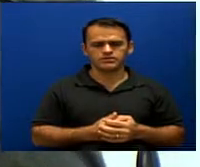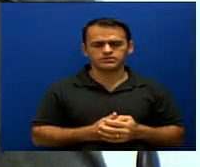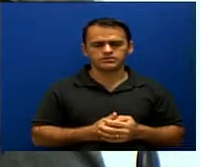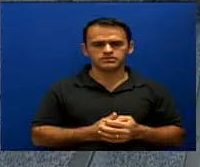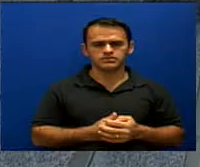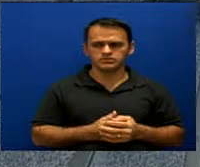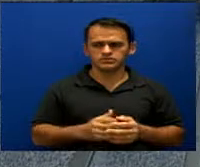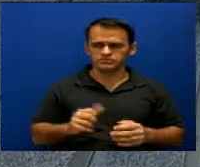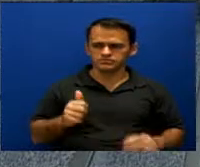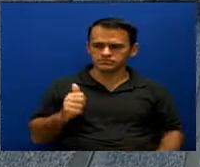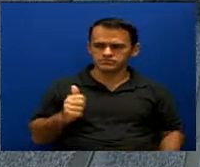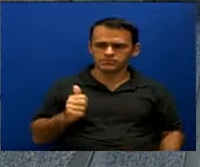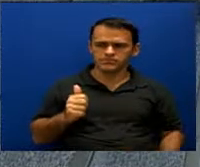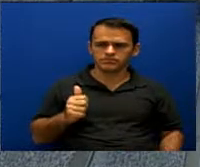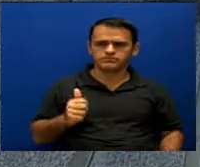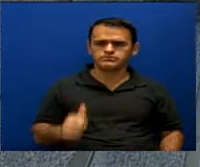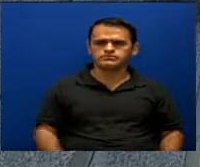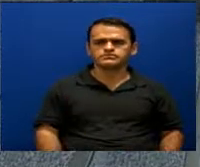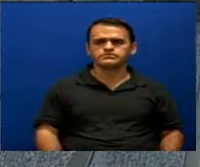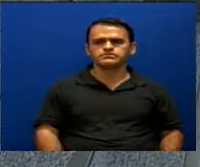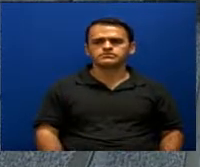Tudo bem?